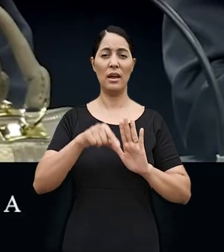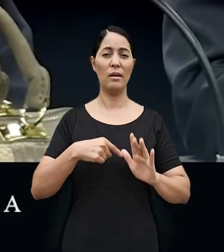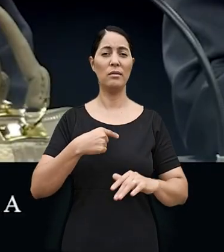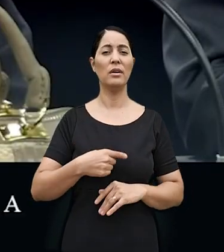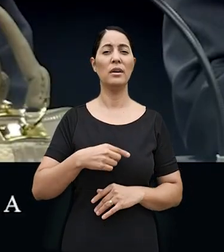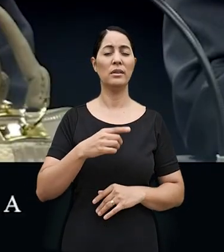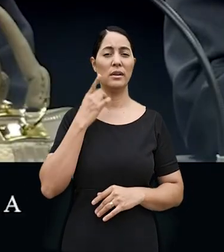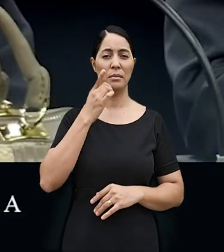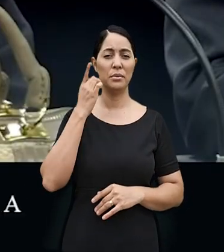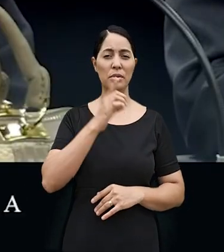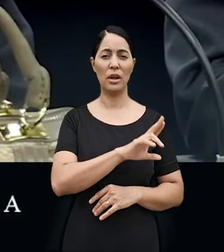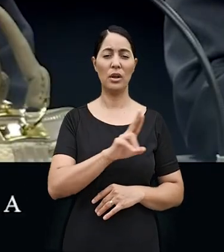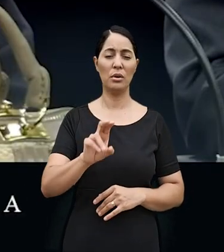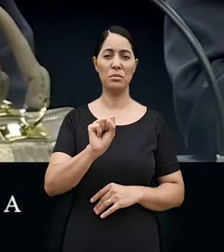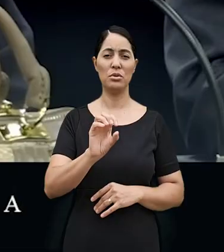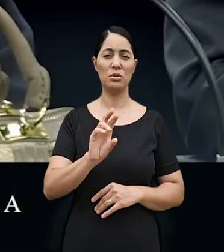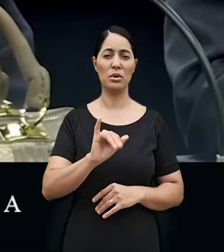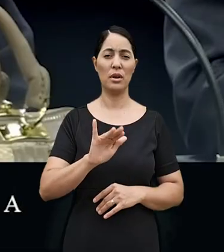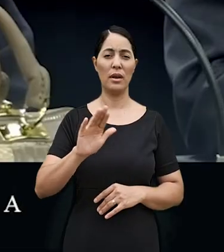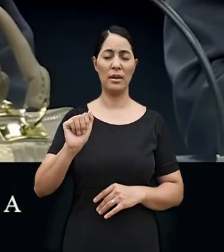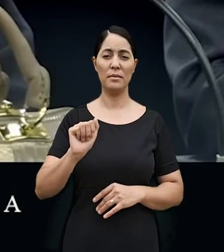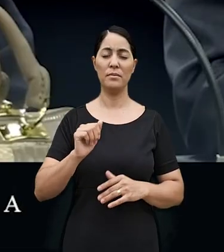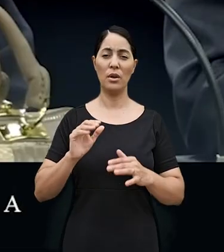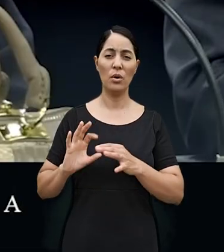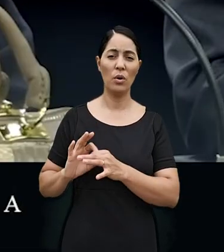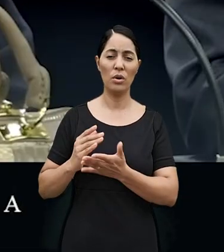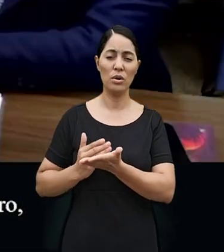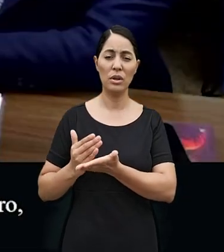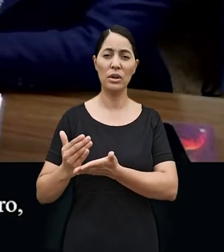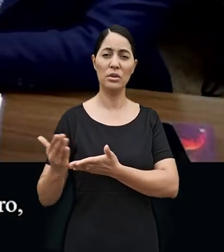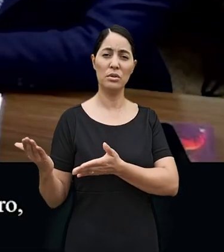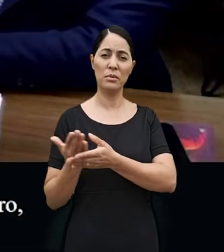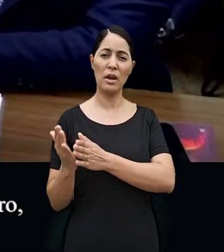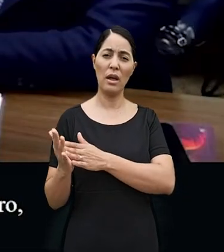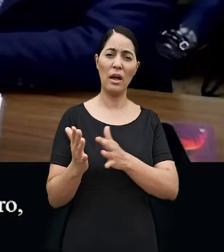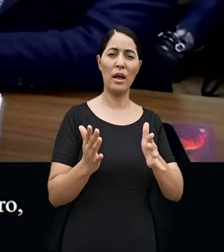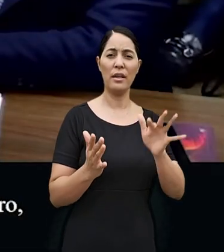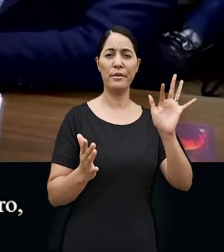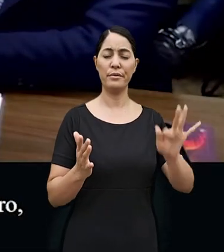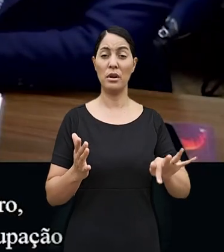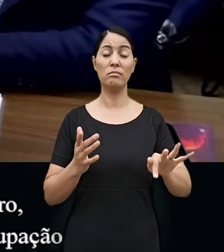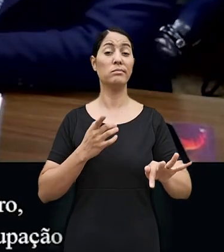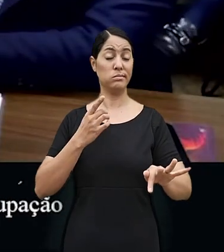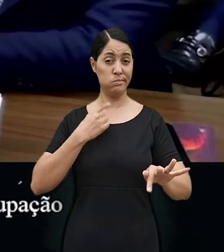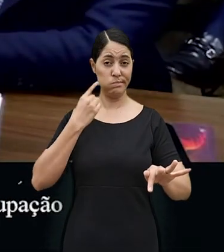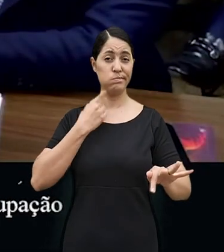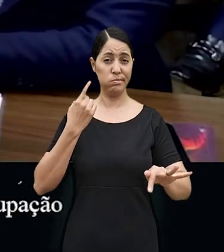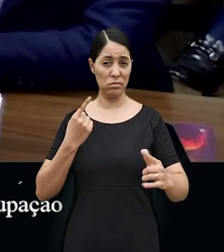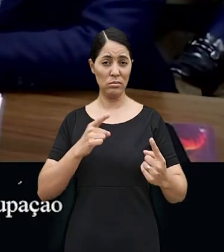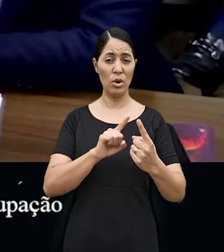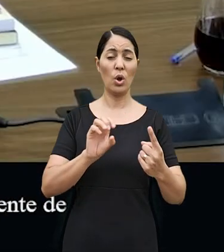jurídico especializado desde os primeiros atos investigatórios até o encerramento do processo, permitindo a atuação de advogados ou